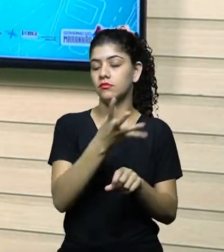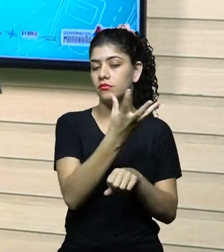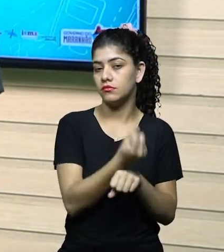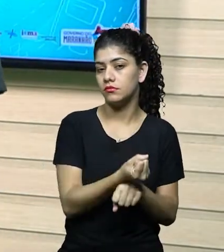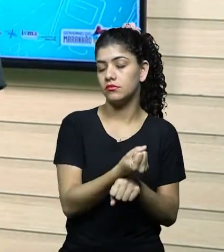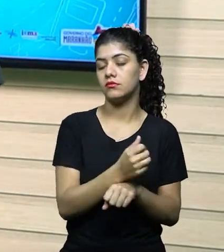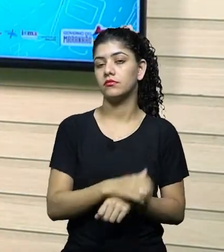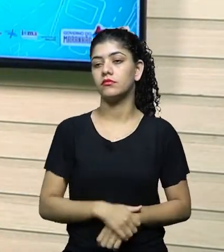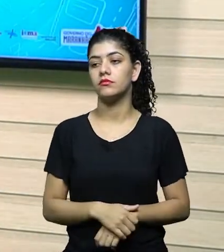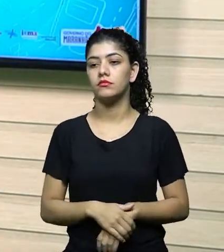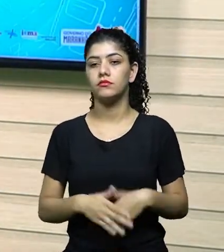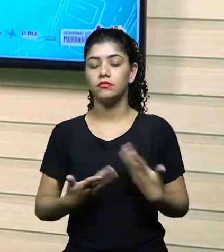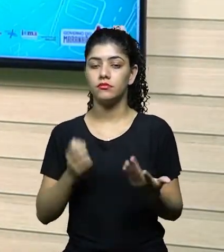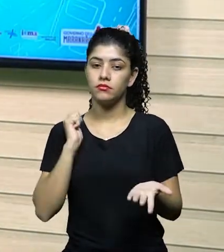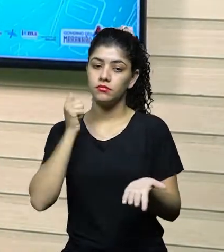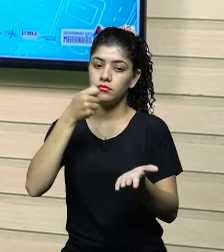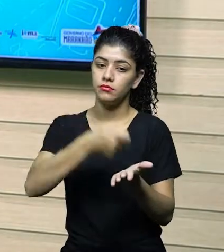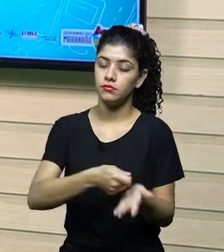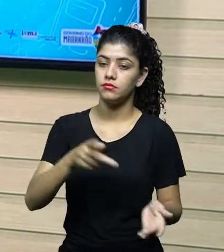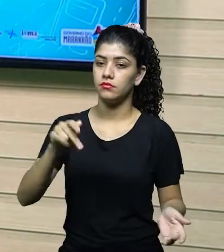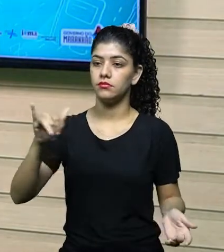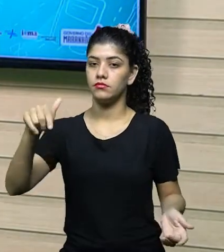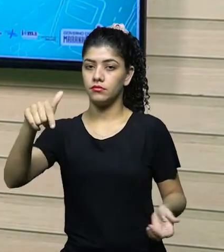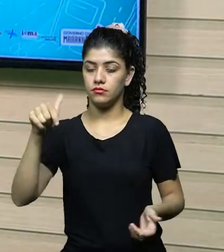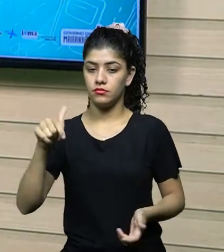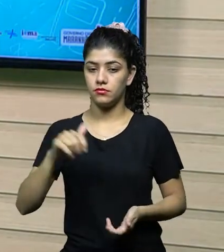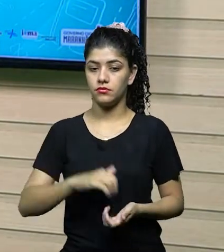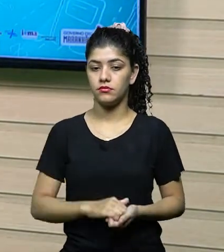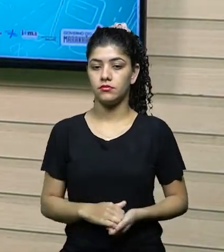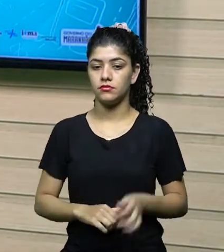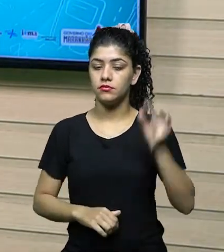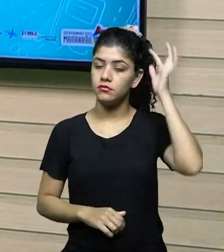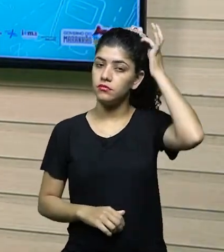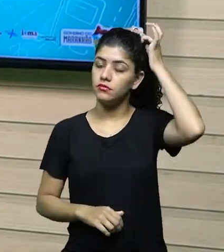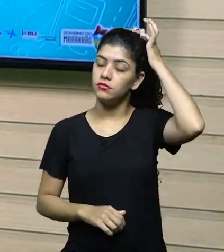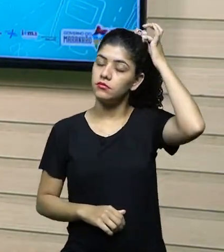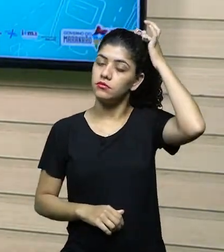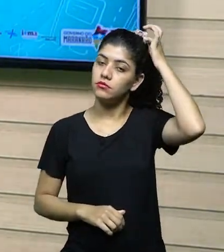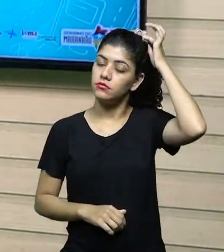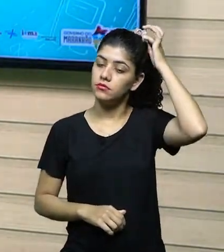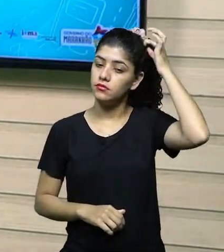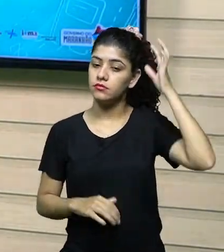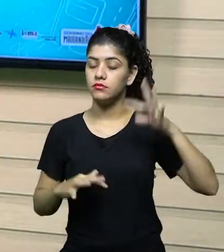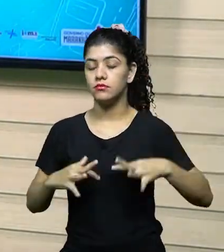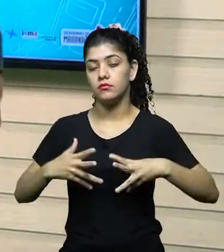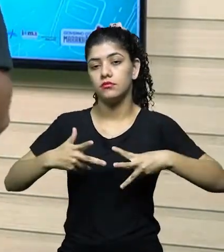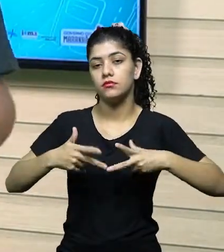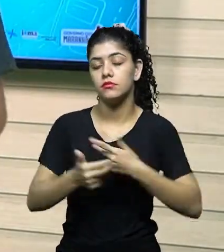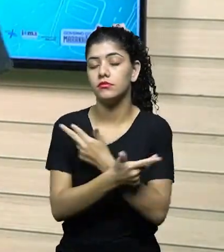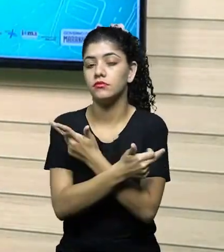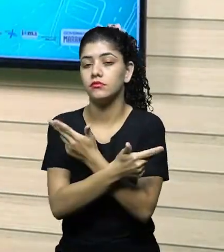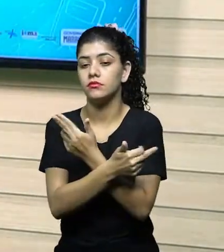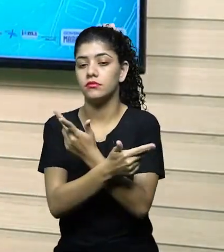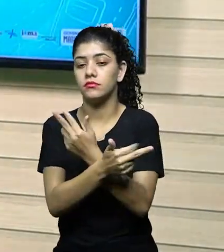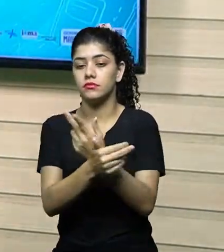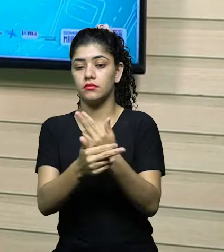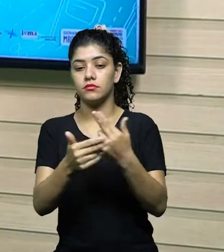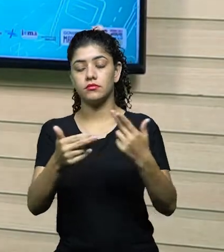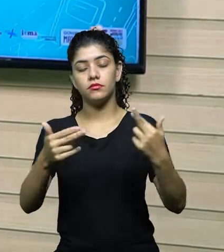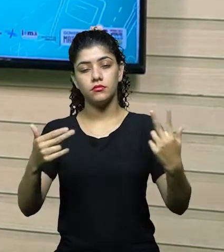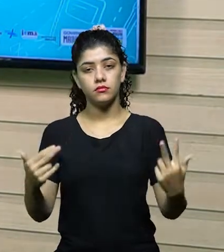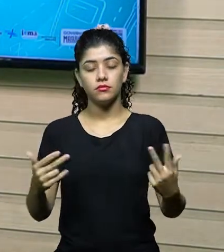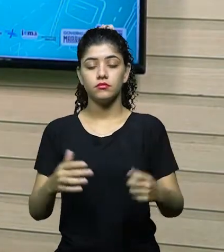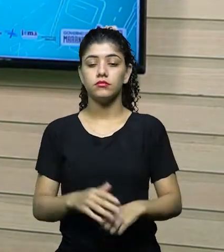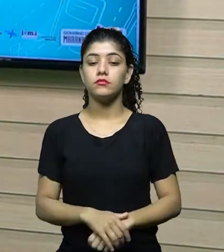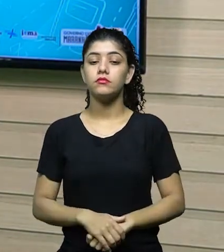recebe um Pix, você paga através do Pix, Então, assim, existe uma gama, como o próprio enredo